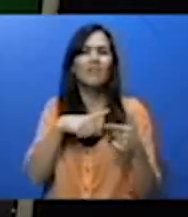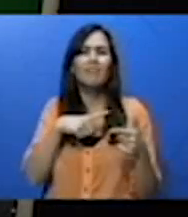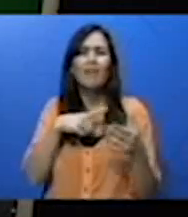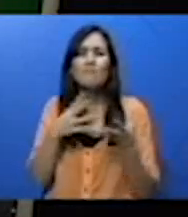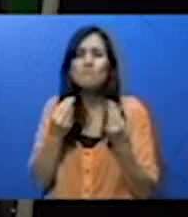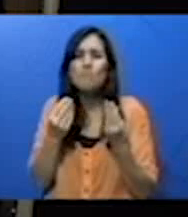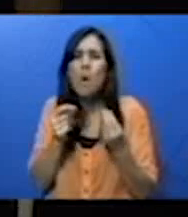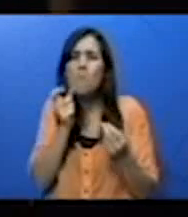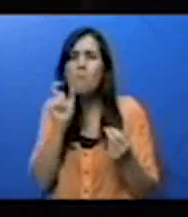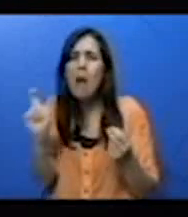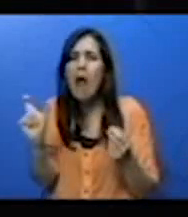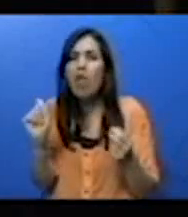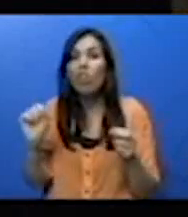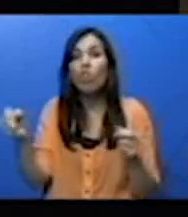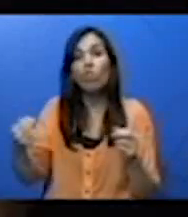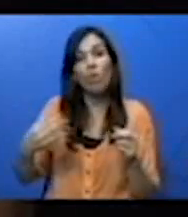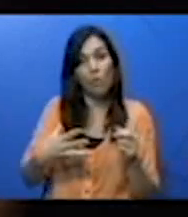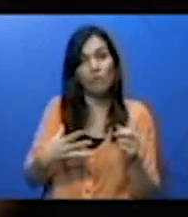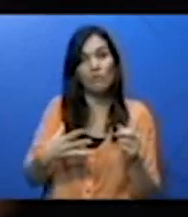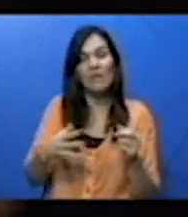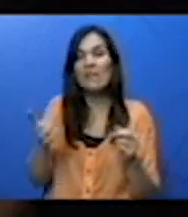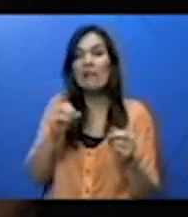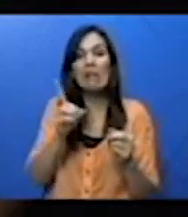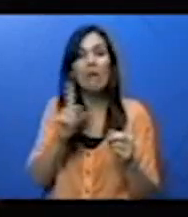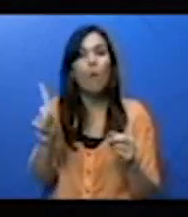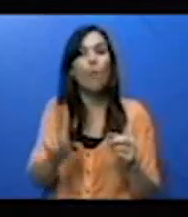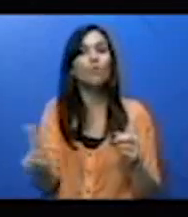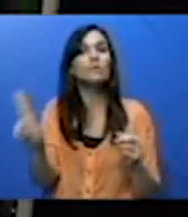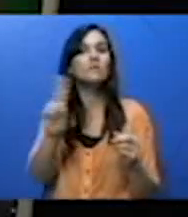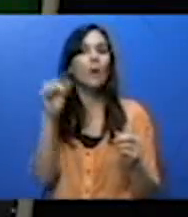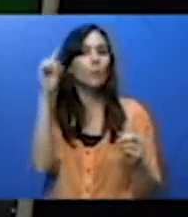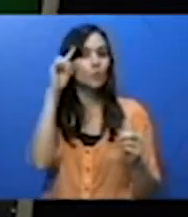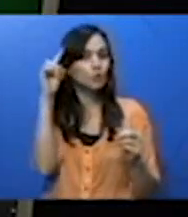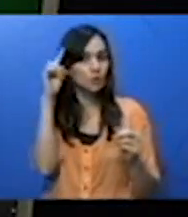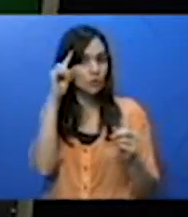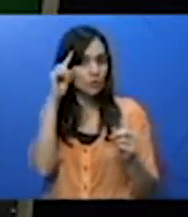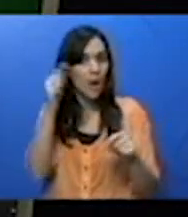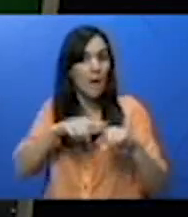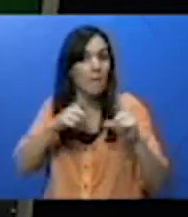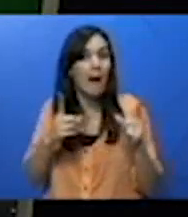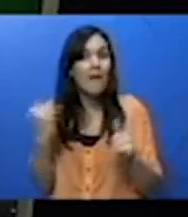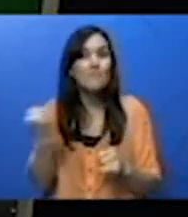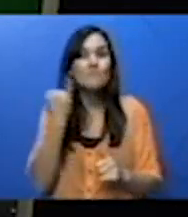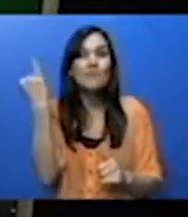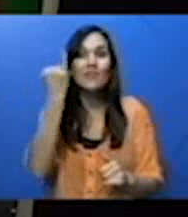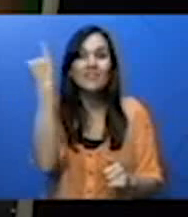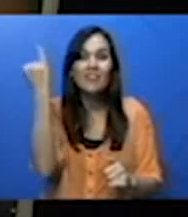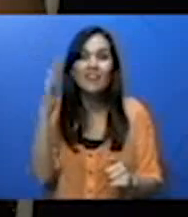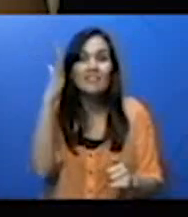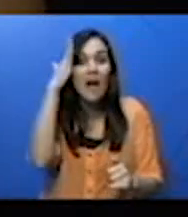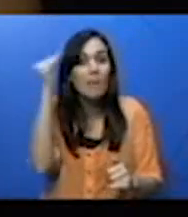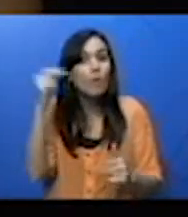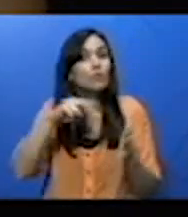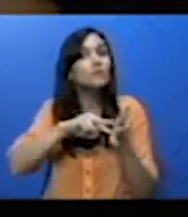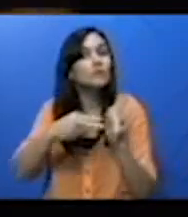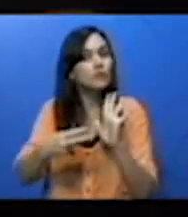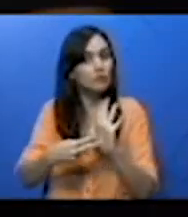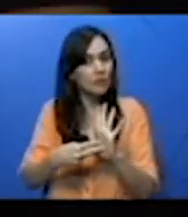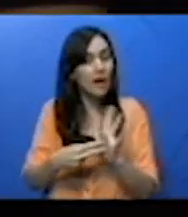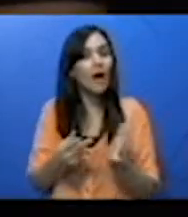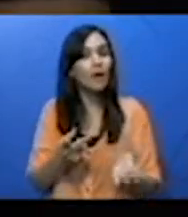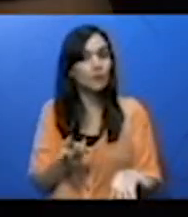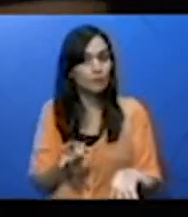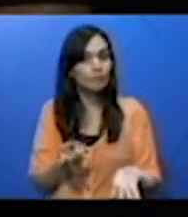novas, né, que não tem, que nós não usamos muito no dia a dia. Mas é muito importante nós sabermos o significado dessas palavras.